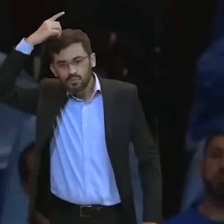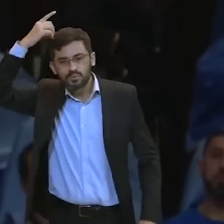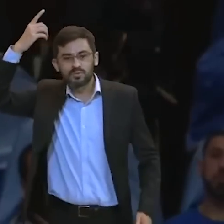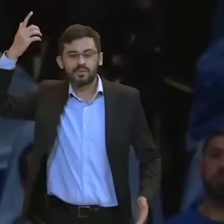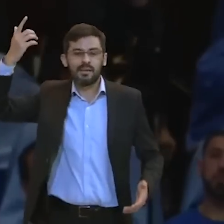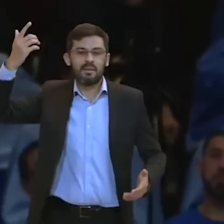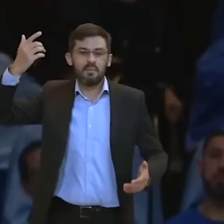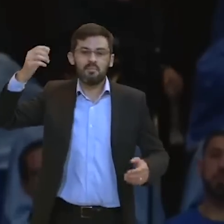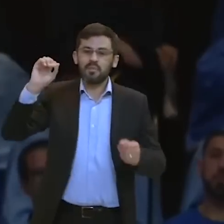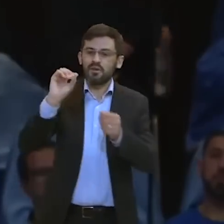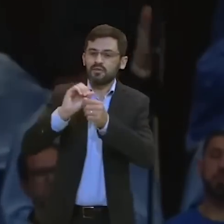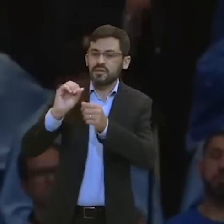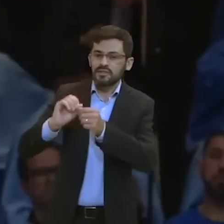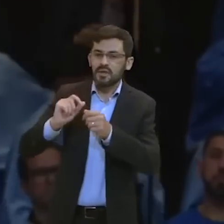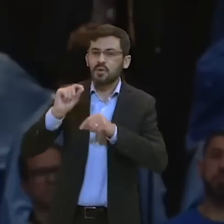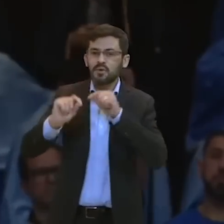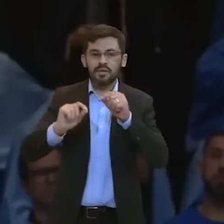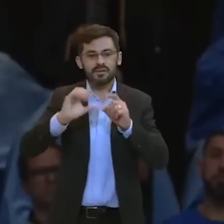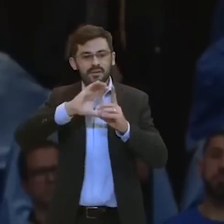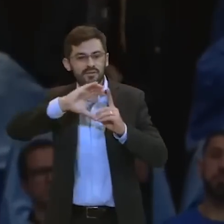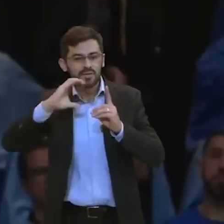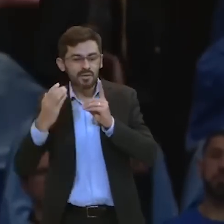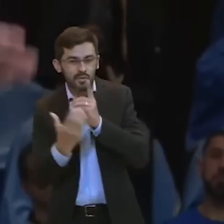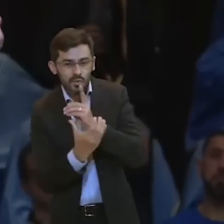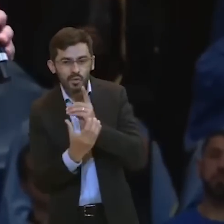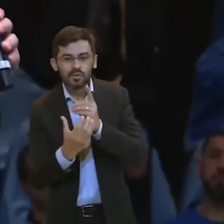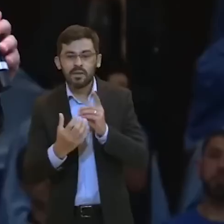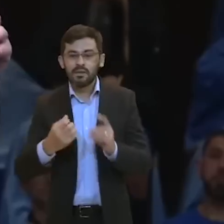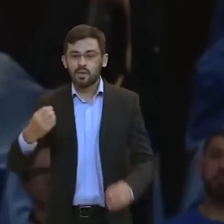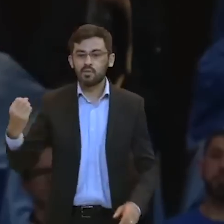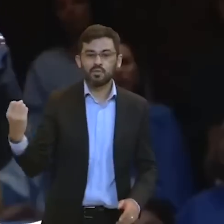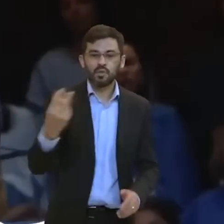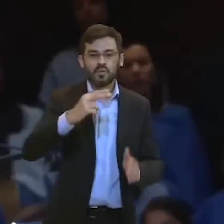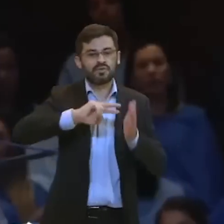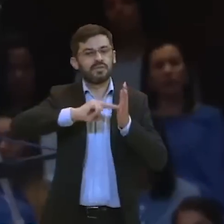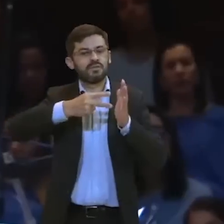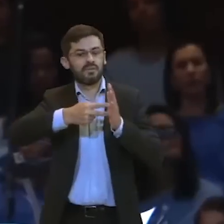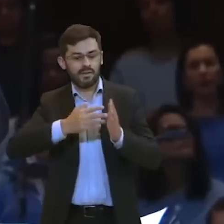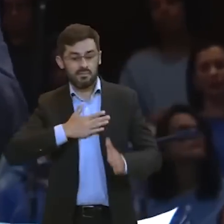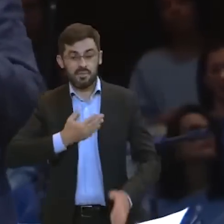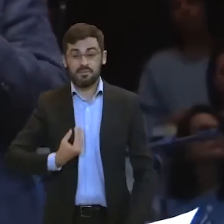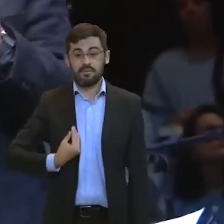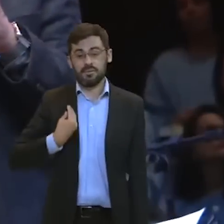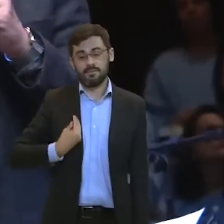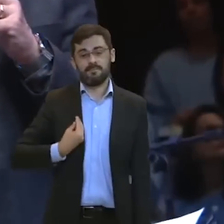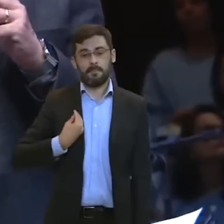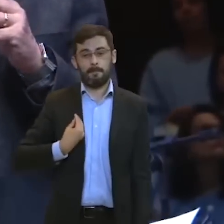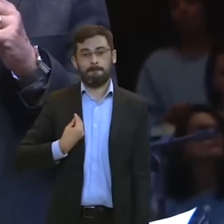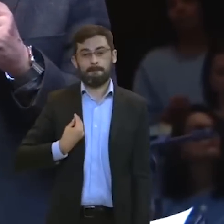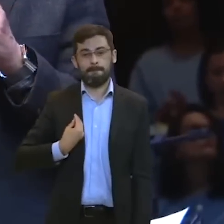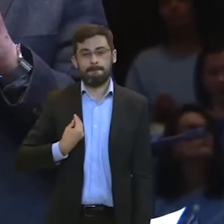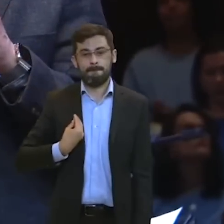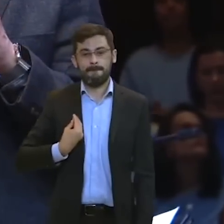espirituais para fazer com que esse culto tenha um novo significado na minha vida.